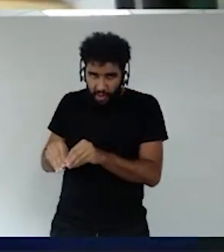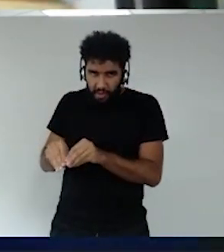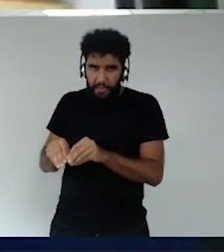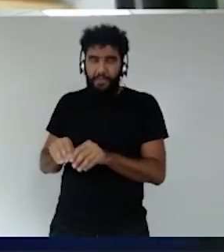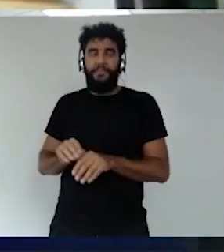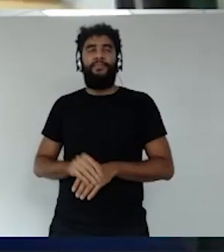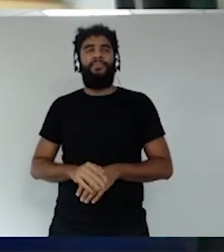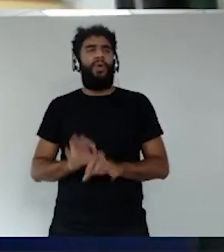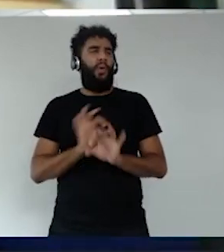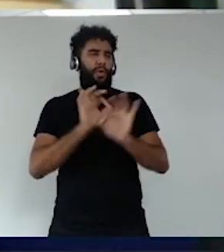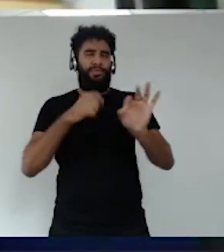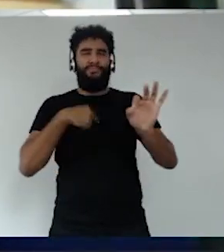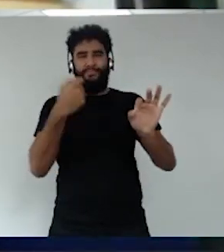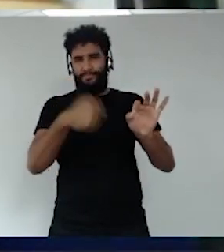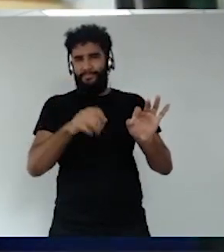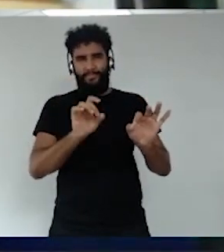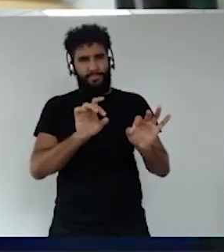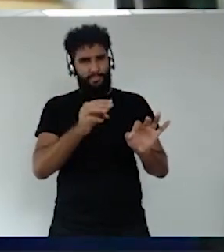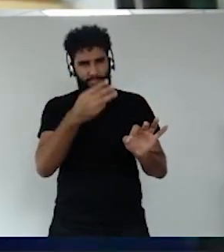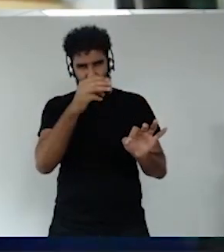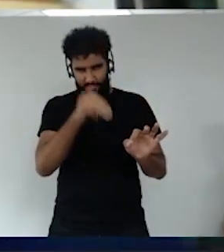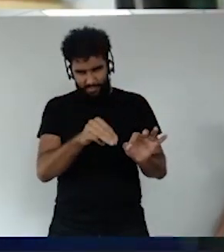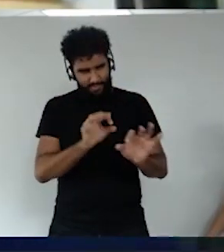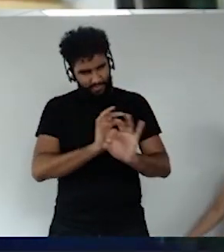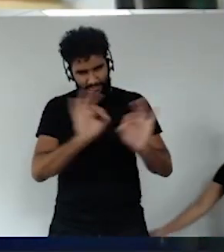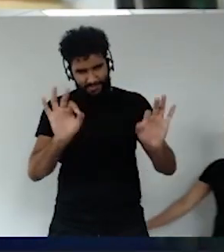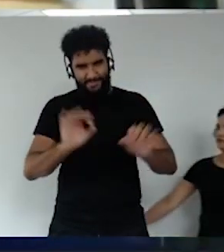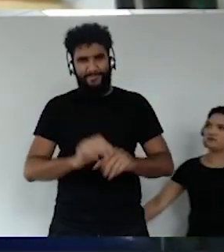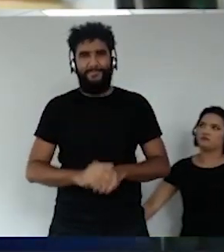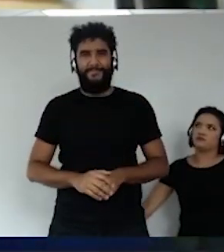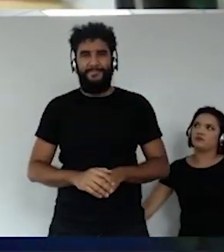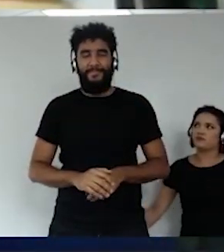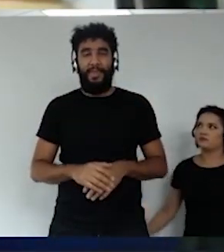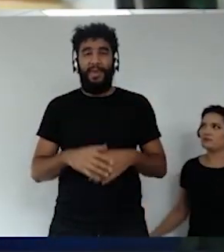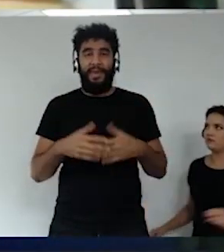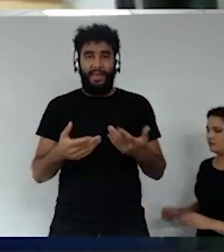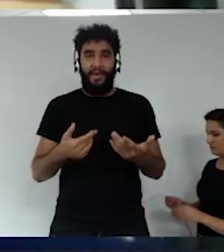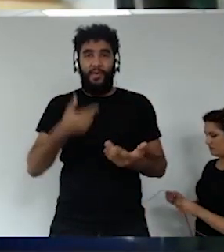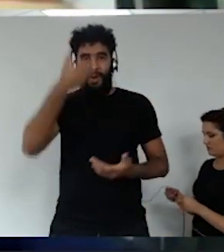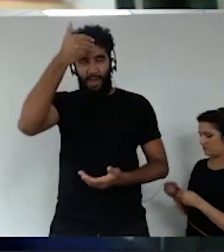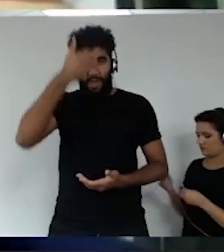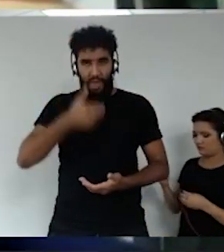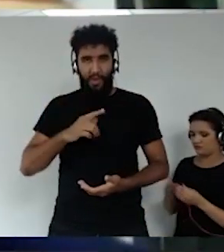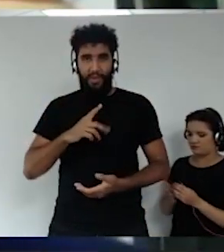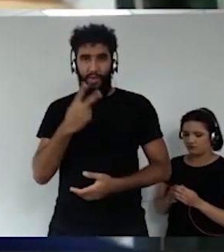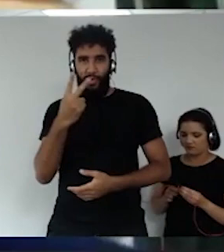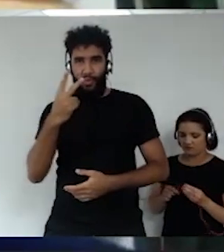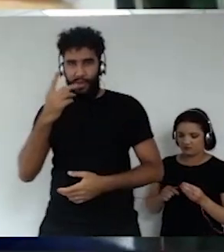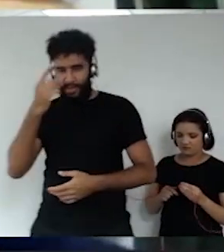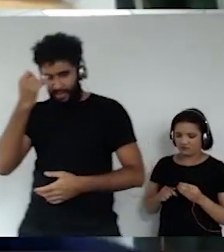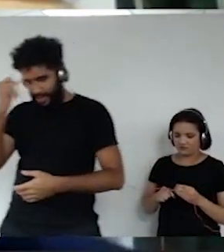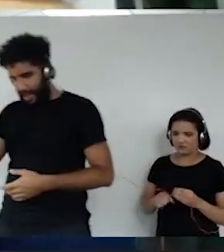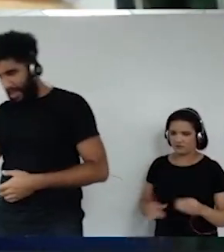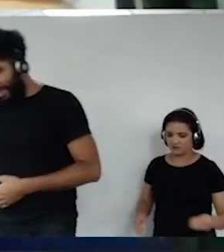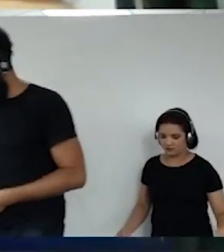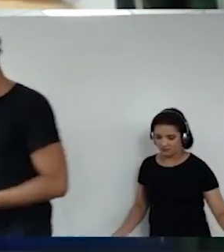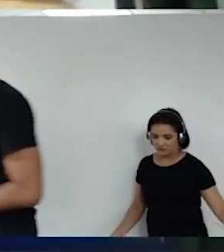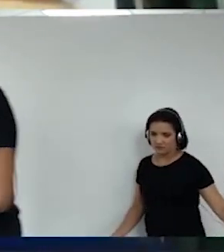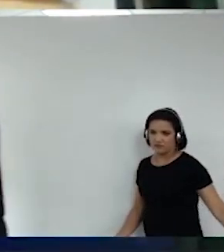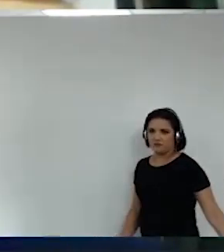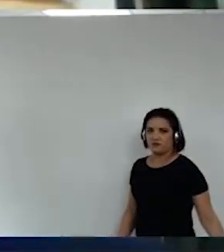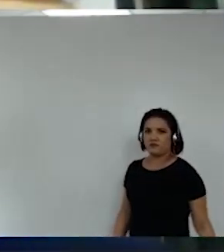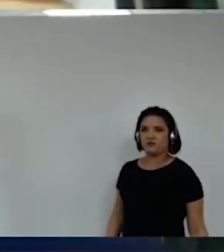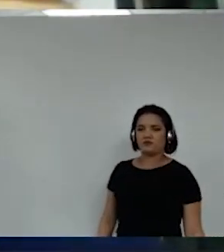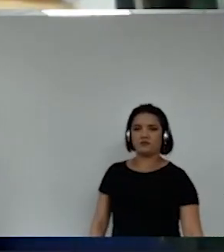Ótimo, exatamente o que eu preciso, meu caro Luiz Saraiva. Veja, eu trouxe 2 ideias para a reflexão de todos